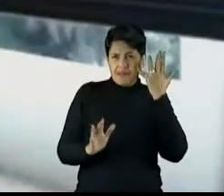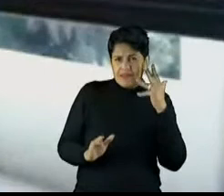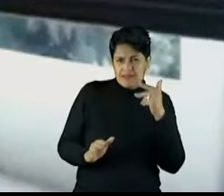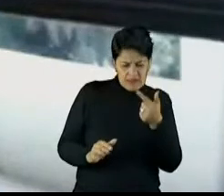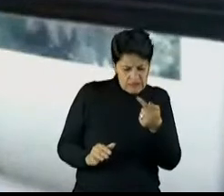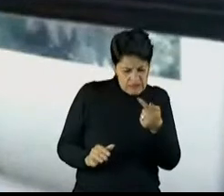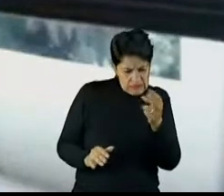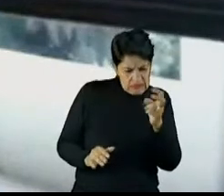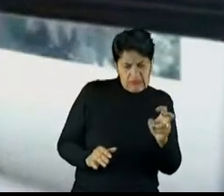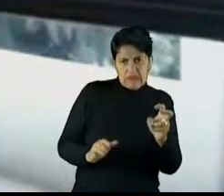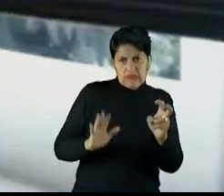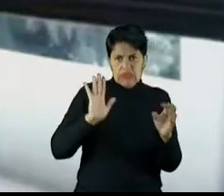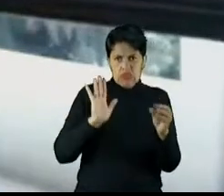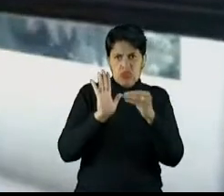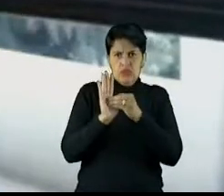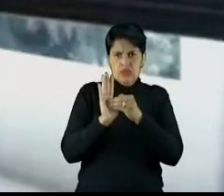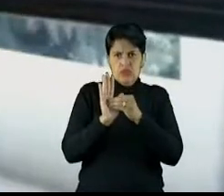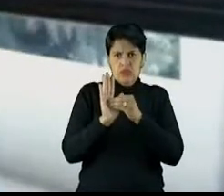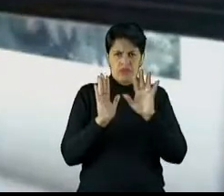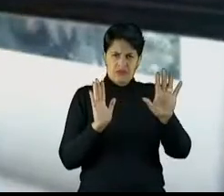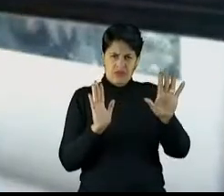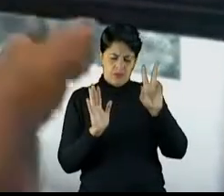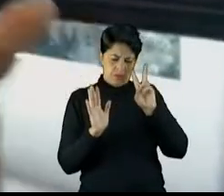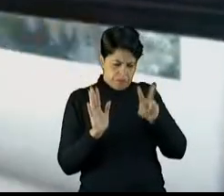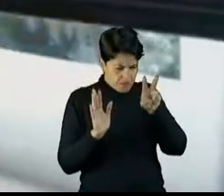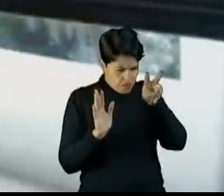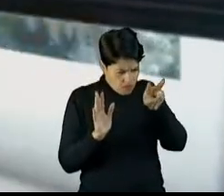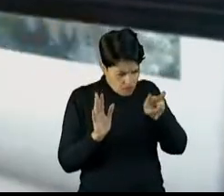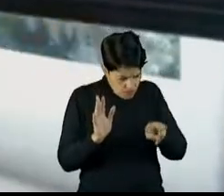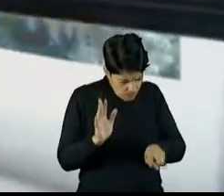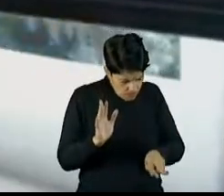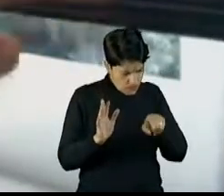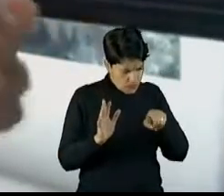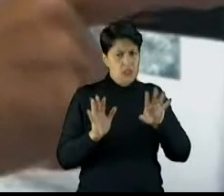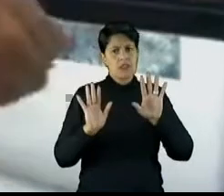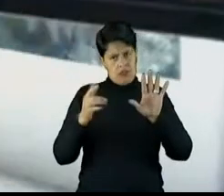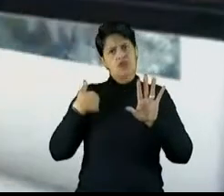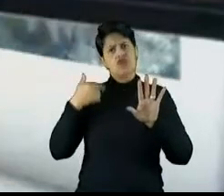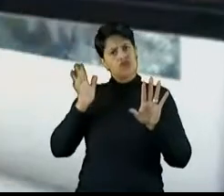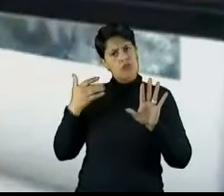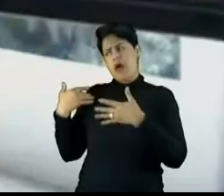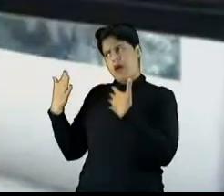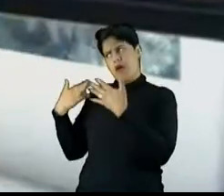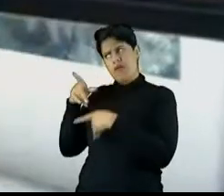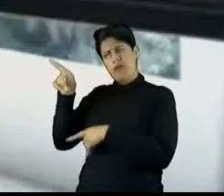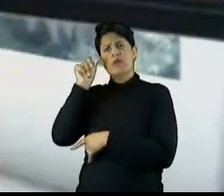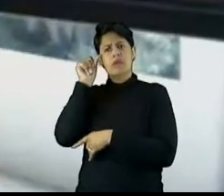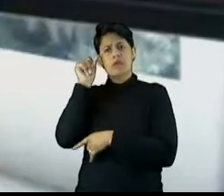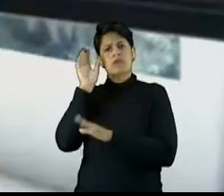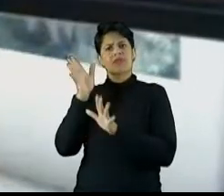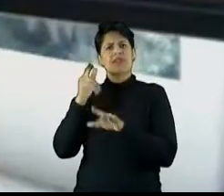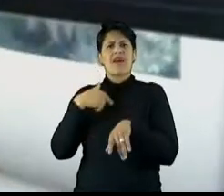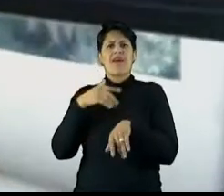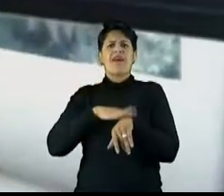ministro. Senhores ministros, senhora procuradora-geral, em face do exposto, convoco sessão extraordinária do plenário para no dia 18 de agosto, às 10